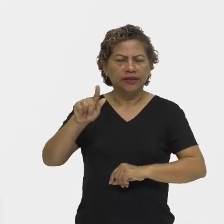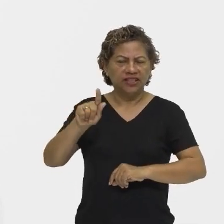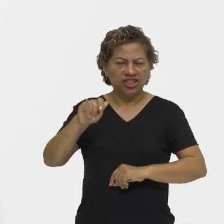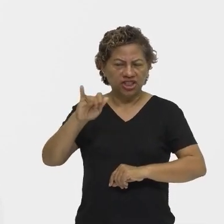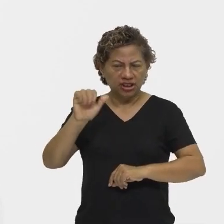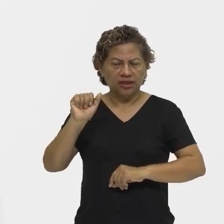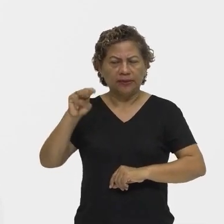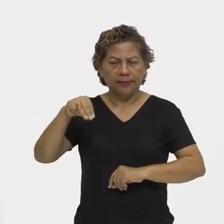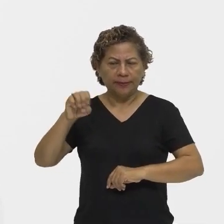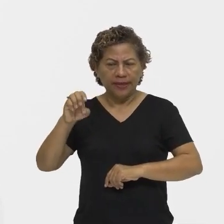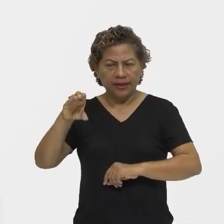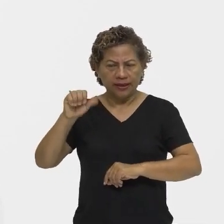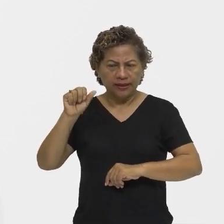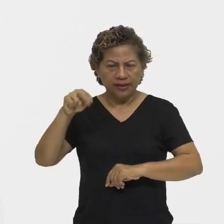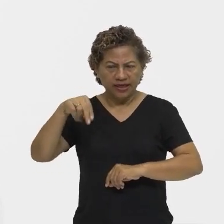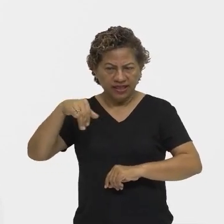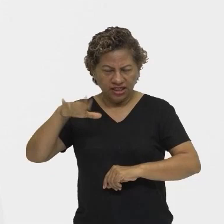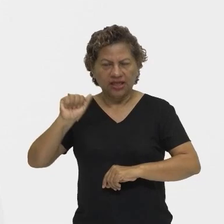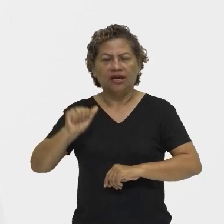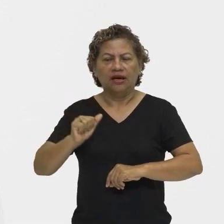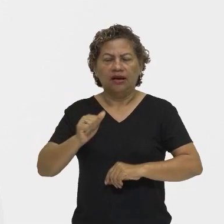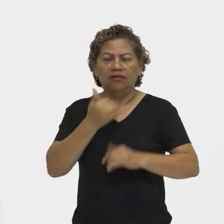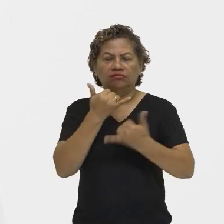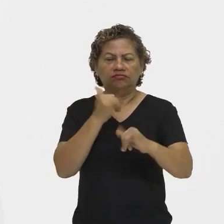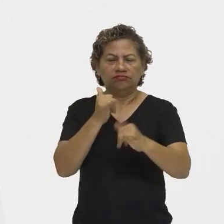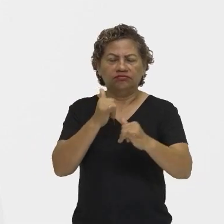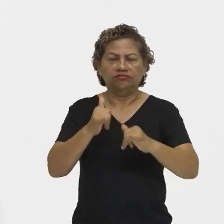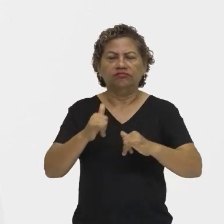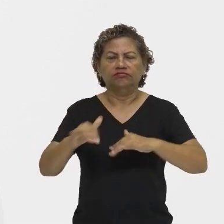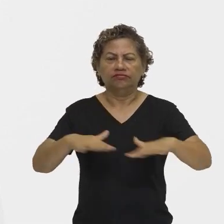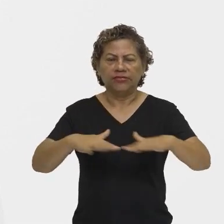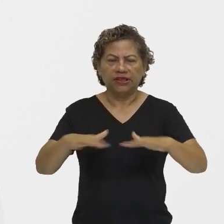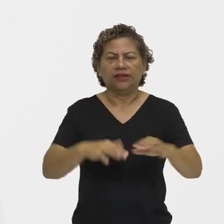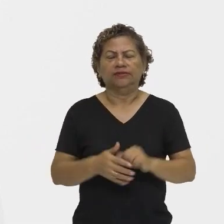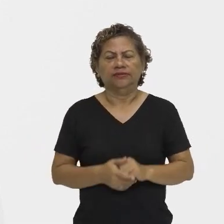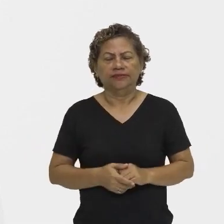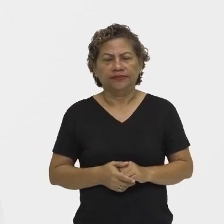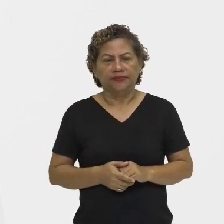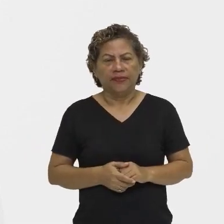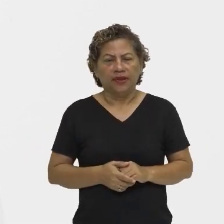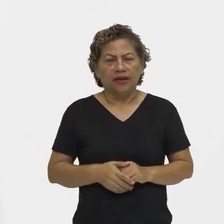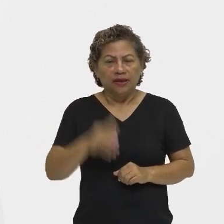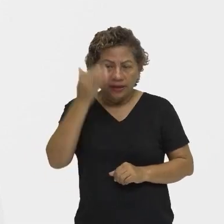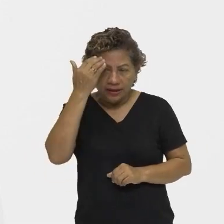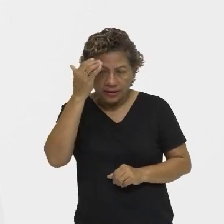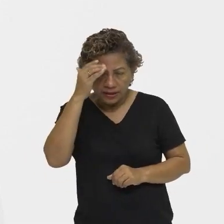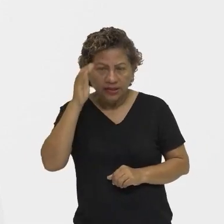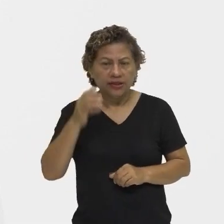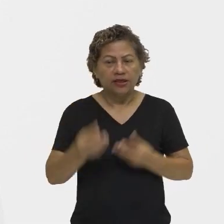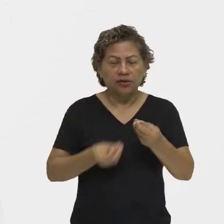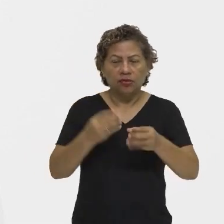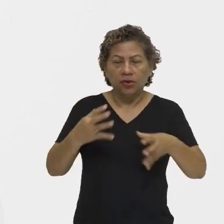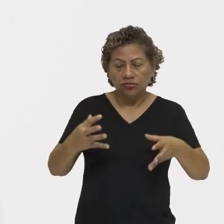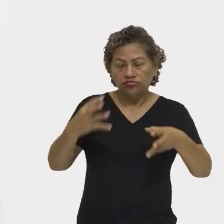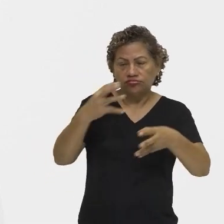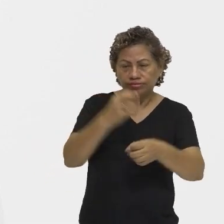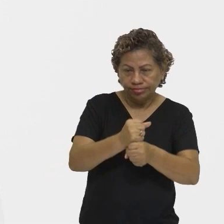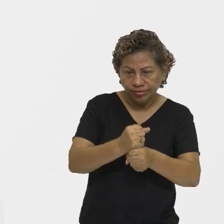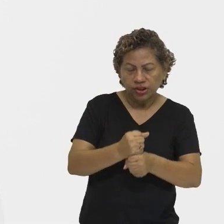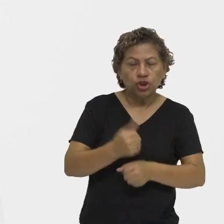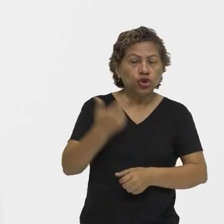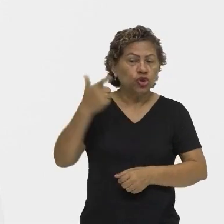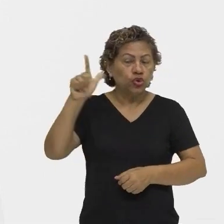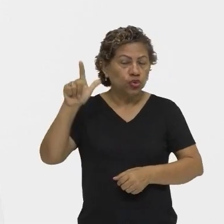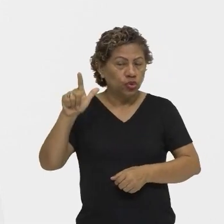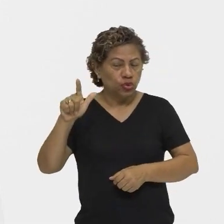pessoal? A energia mecânica, ela pode ser interpretada como a soma de duas outras